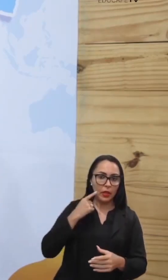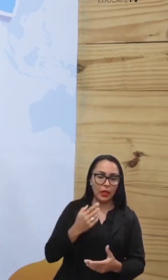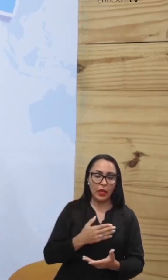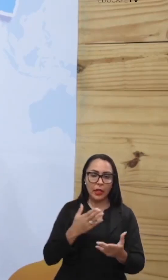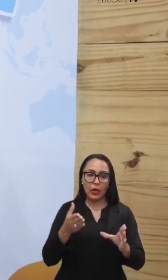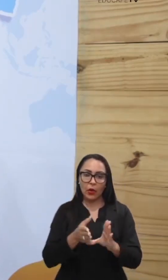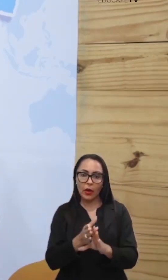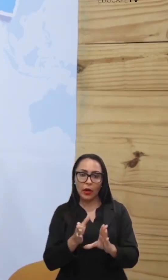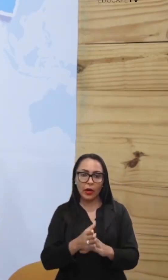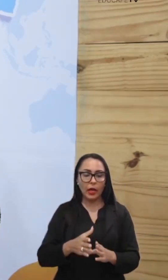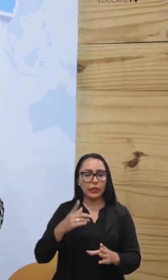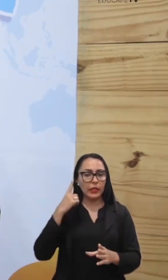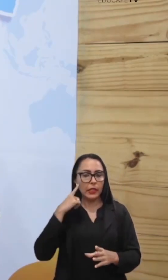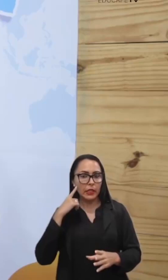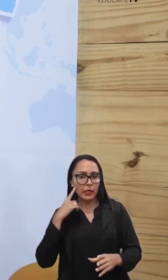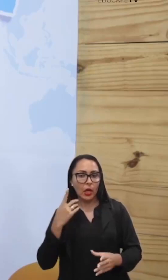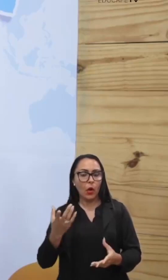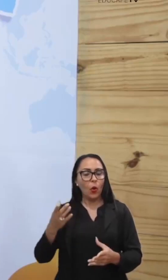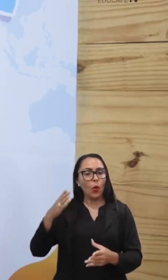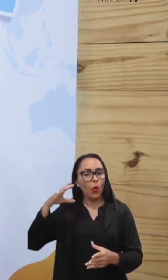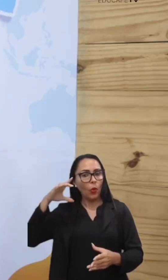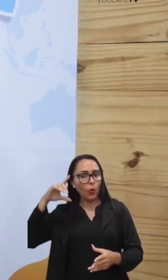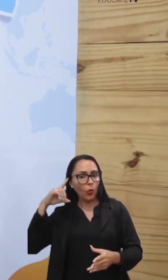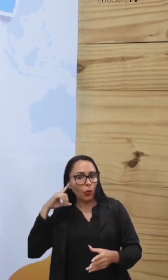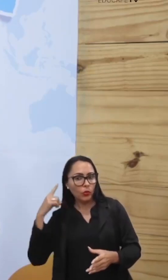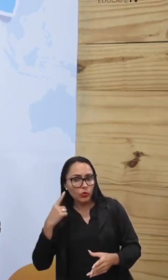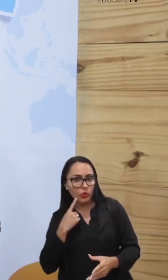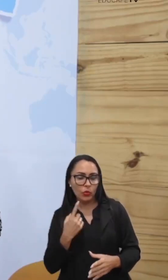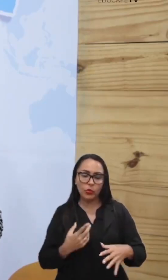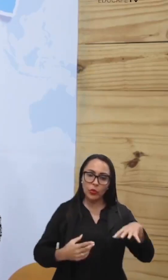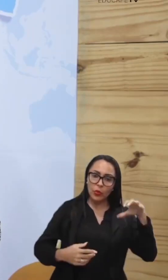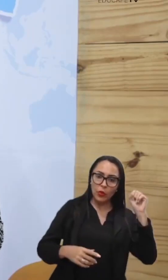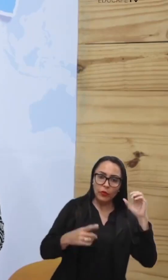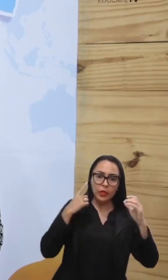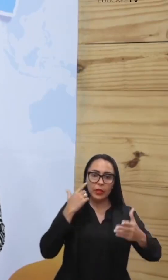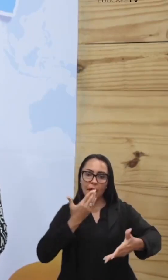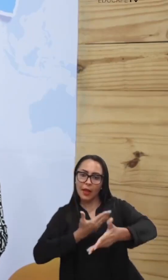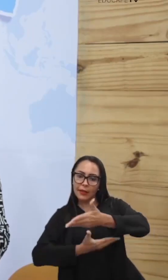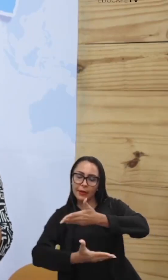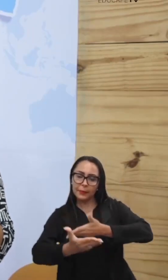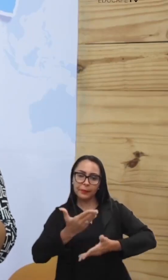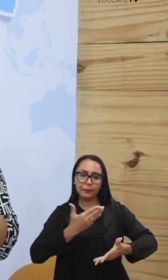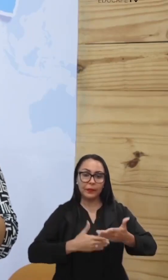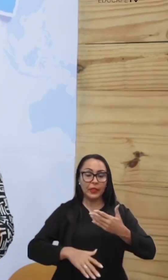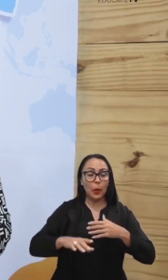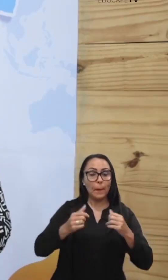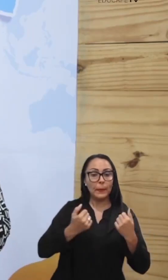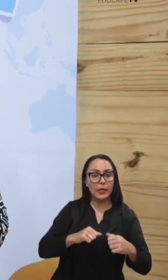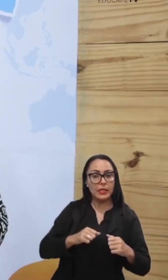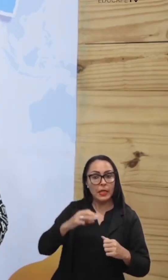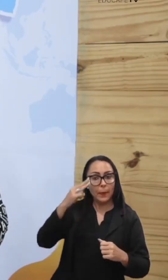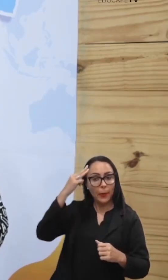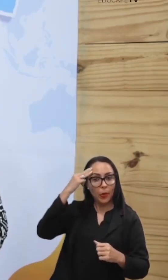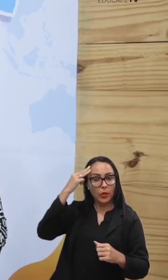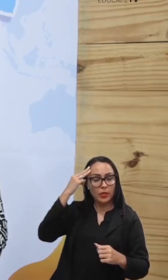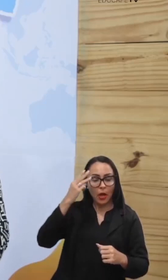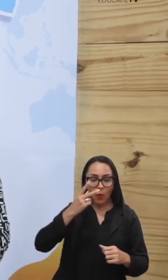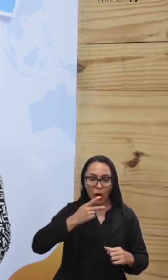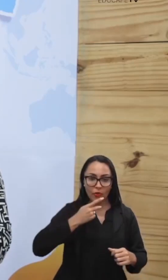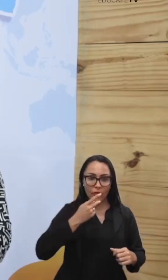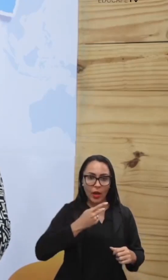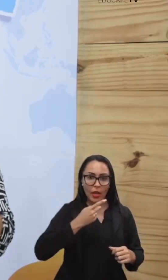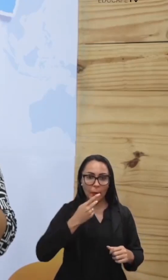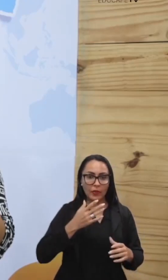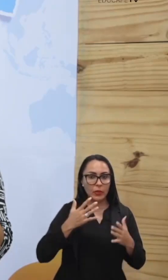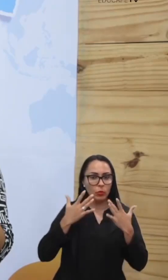certo? Então, para ensinar o surdo, eu já utilizei questões assim, que ele precisasse memorizar uma fala para fazer um